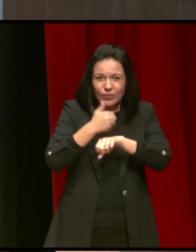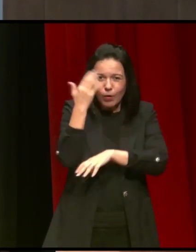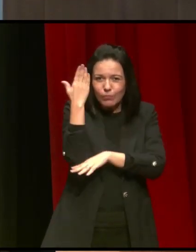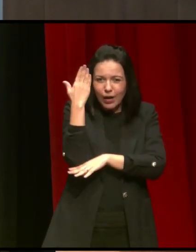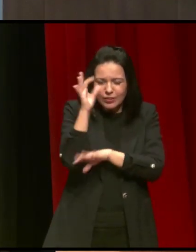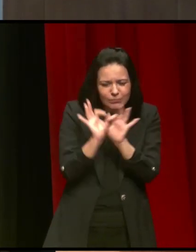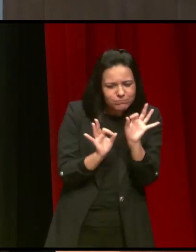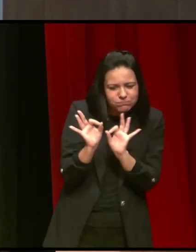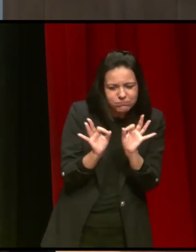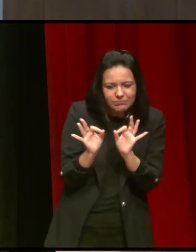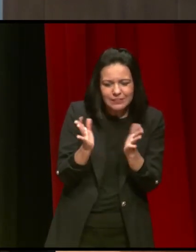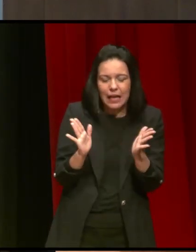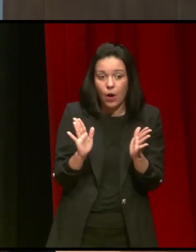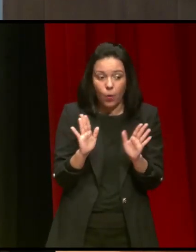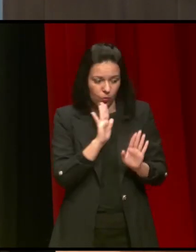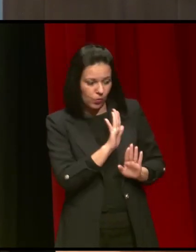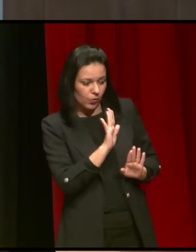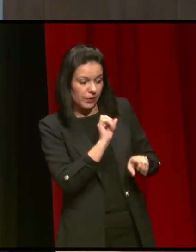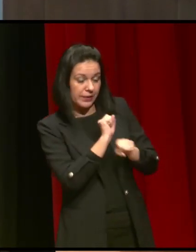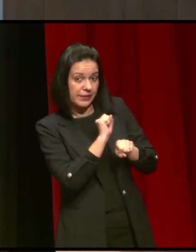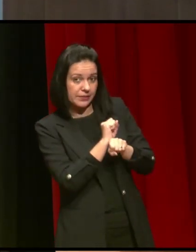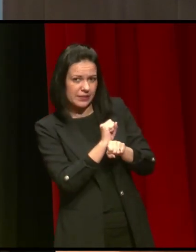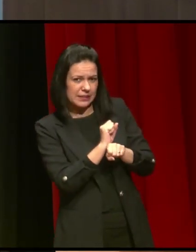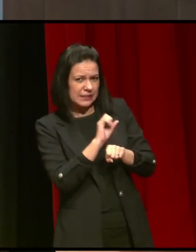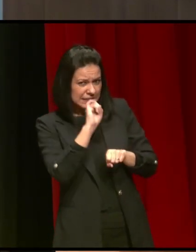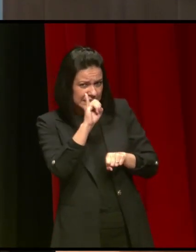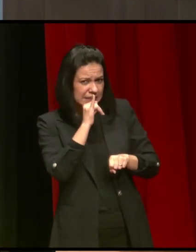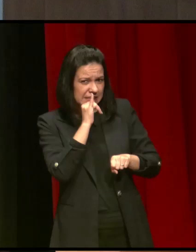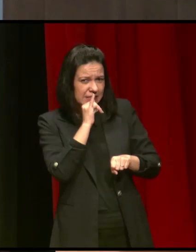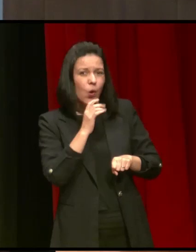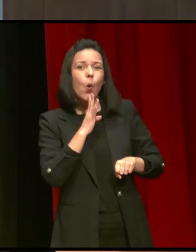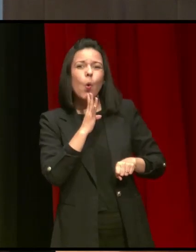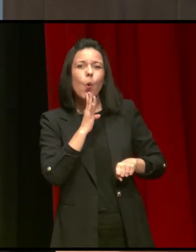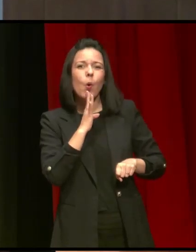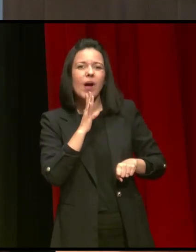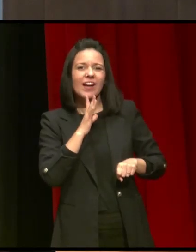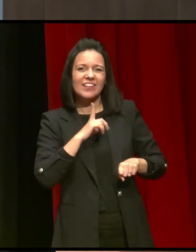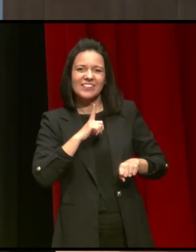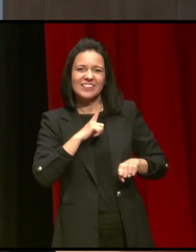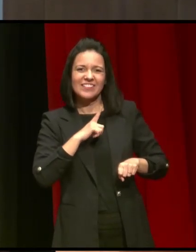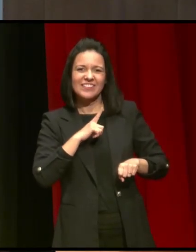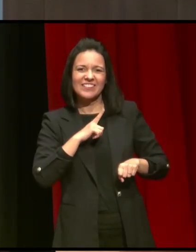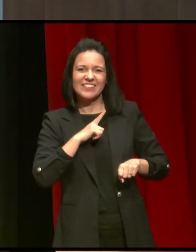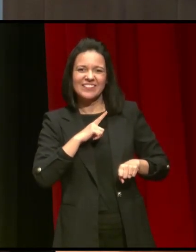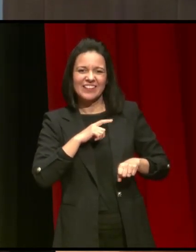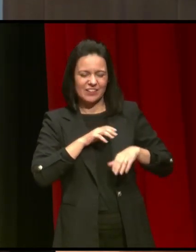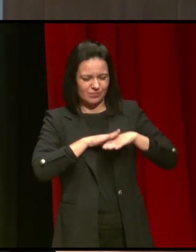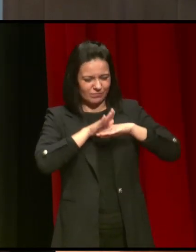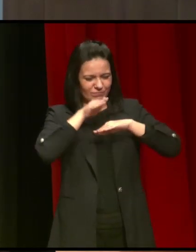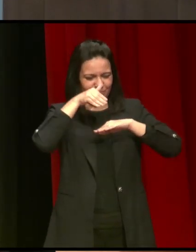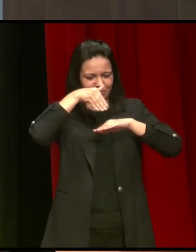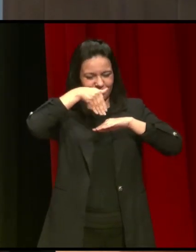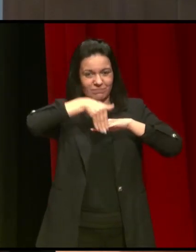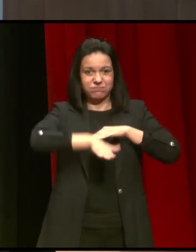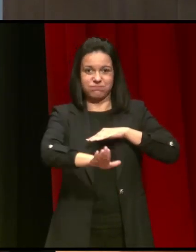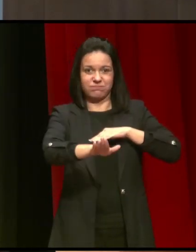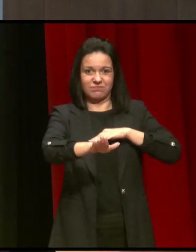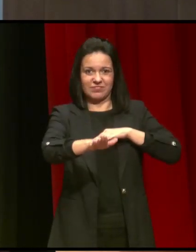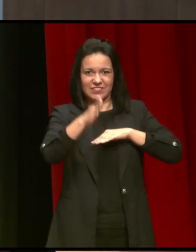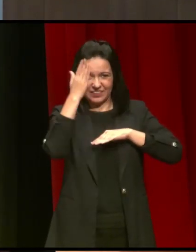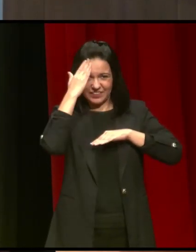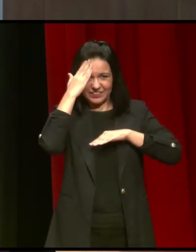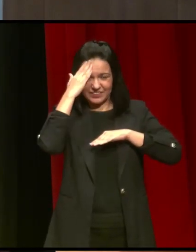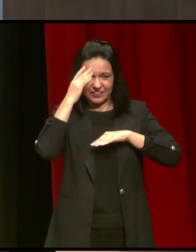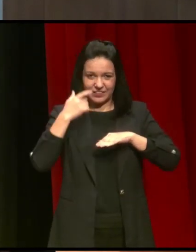aí eu falei, seu Bruno, se o senhor fizer um escorregador, sabe, o pessoal que é cadeirante sabe, um escorregadorzinho assim, uma rampazinha que você faz, para ele escorregar